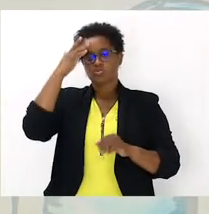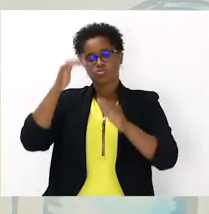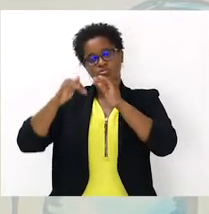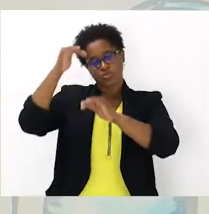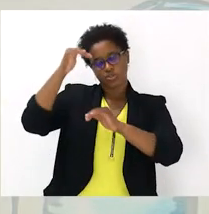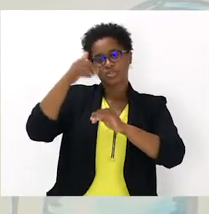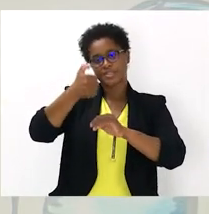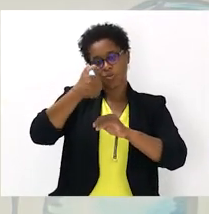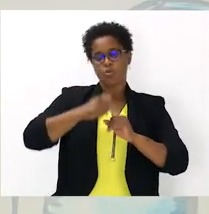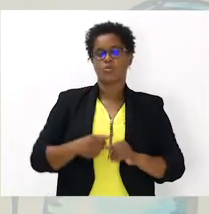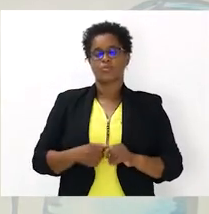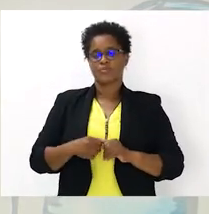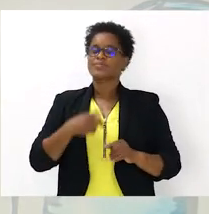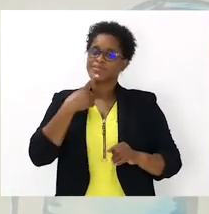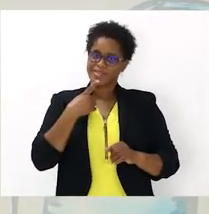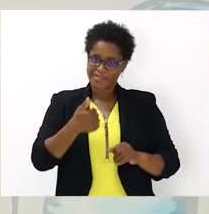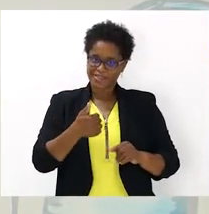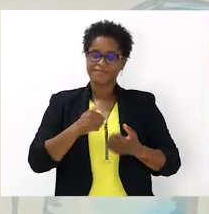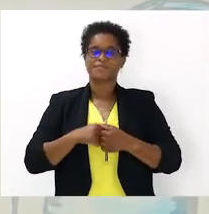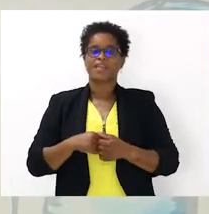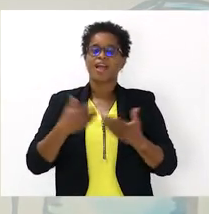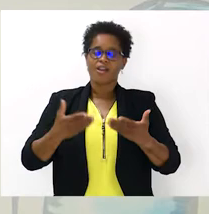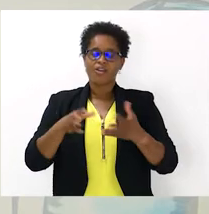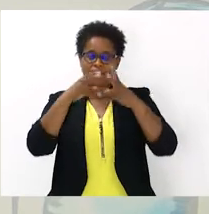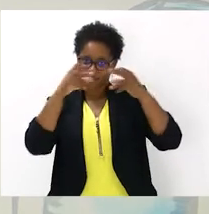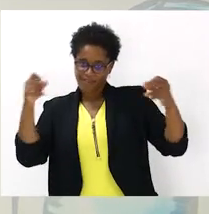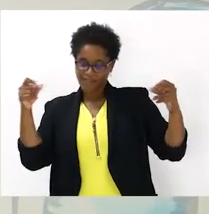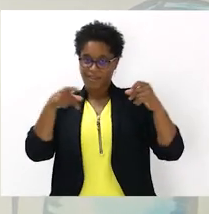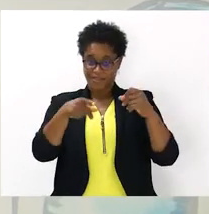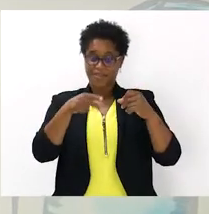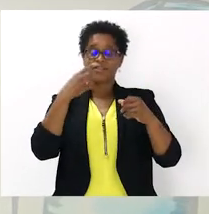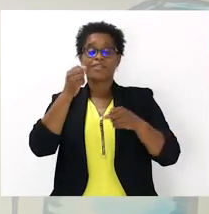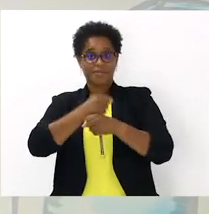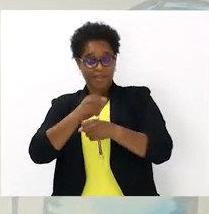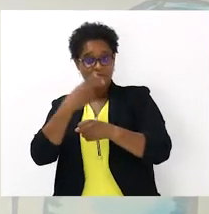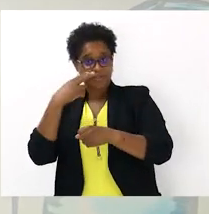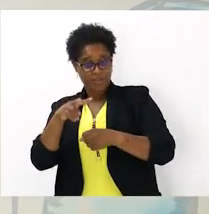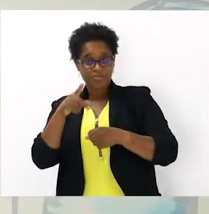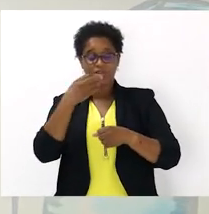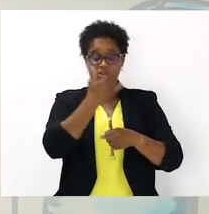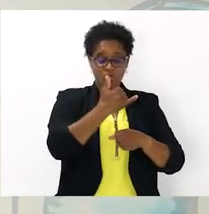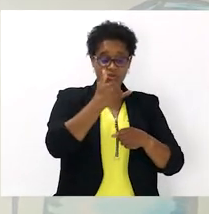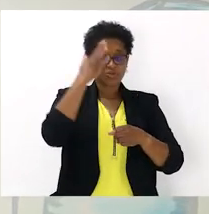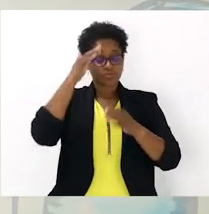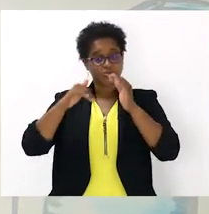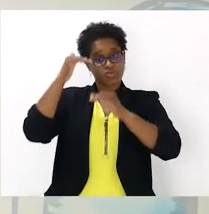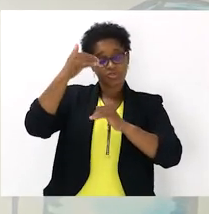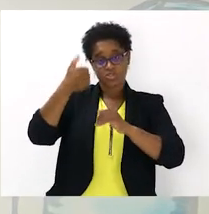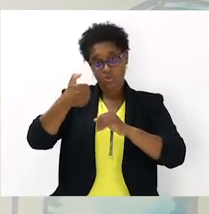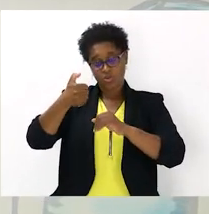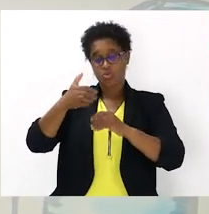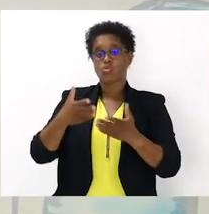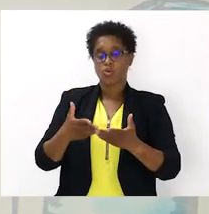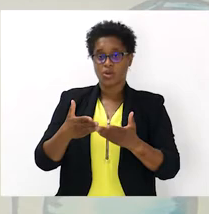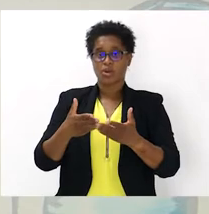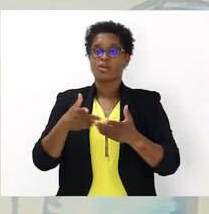dispõe-te 5. Certo? Agora, na definição, vimos que 2 dispõe-te 5. Nesse